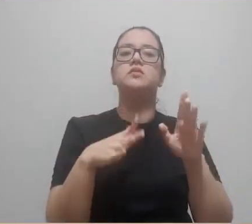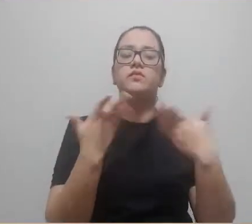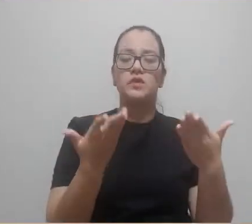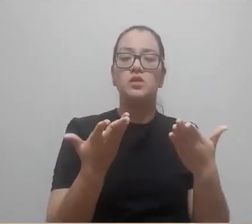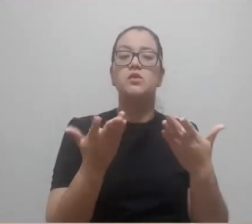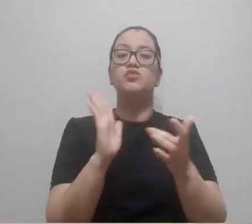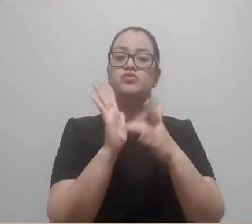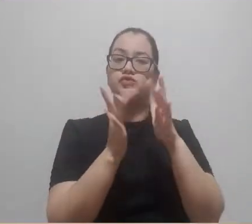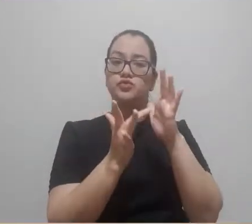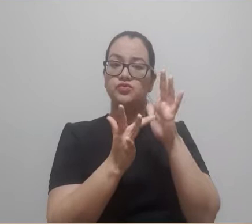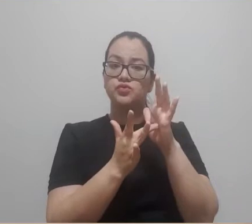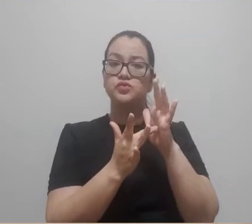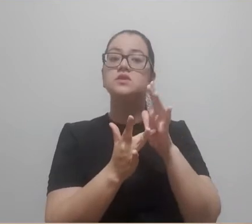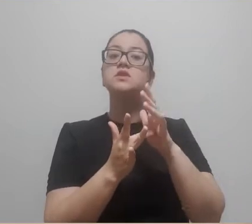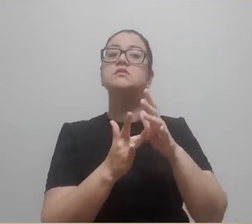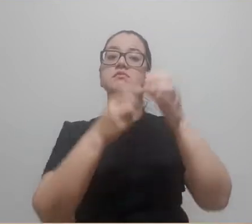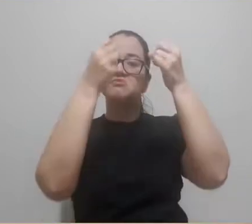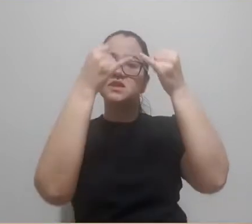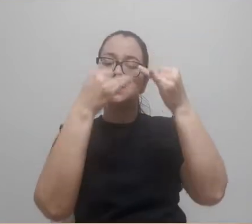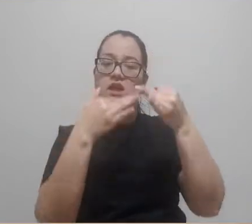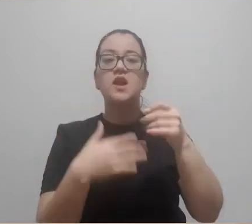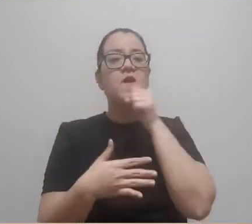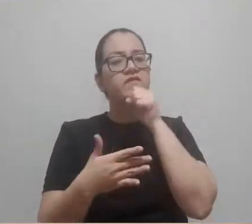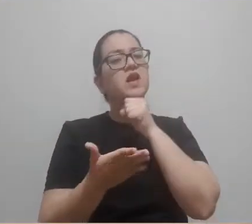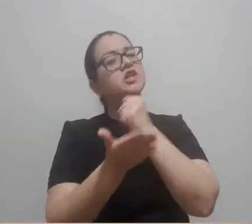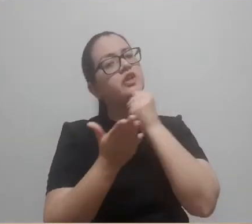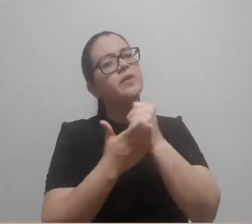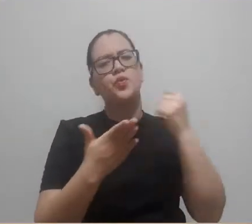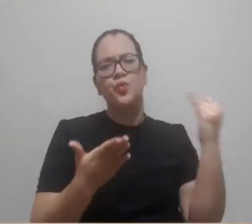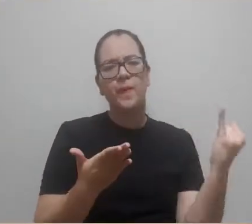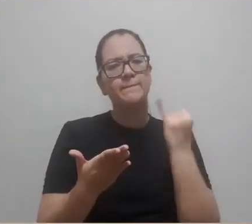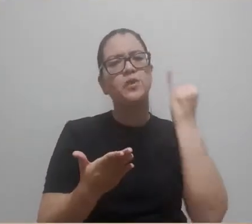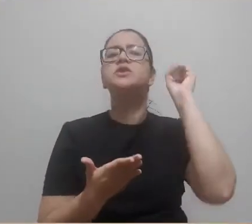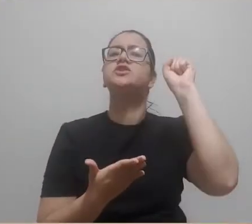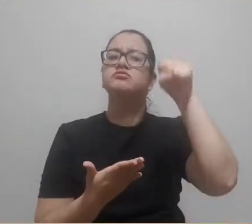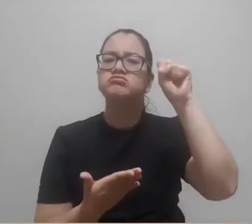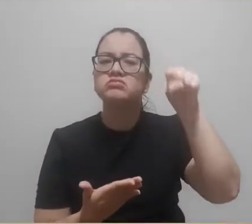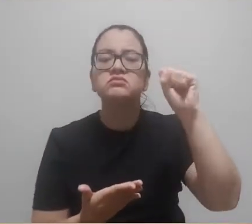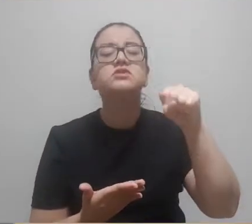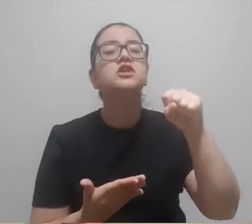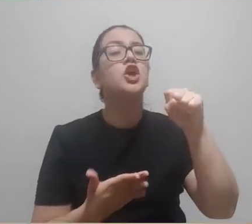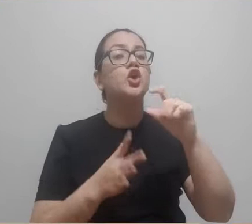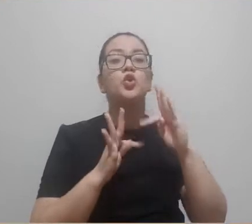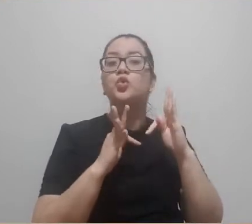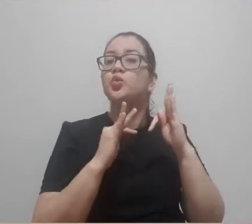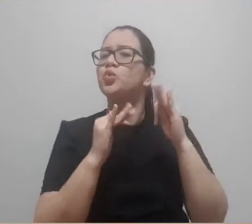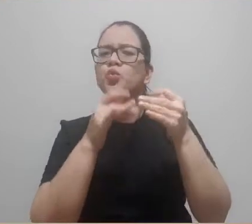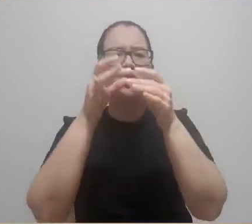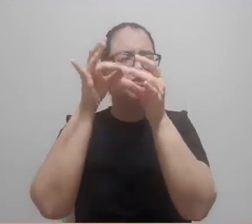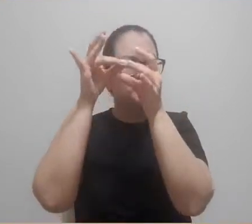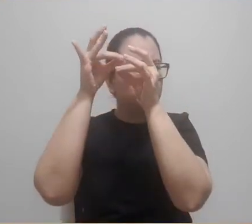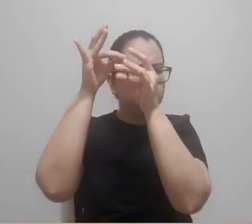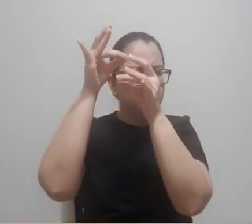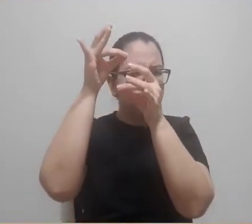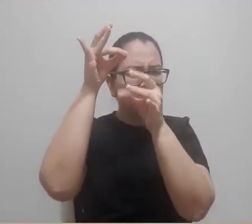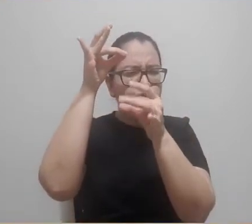afirmação que nós temos do Senhor. O Antigo Testamento tinha o seu significado, a sua importância, e ele fala, cada i ou tio, os pormenores